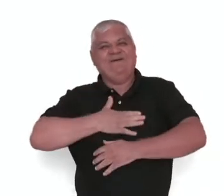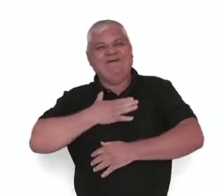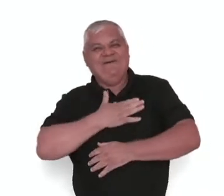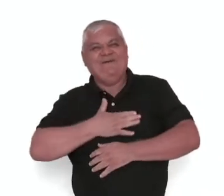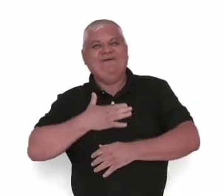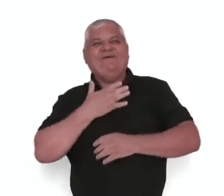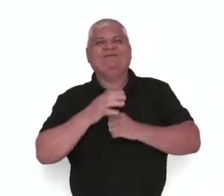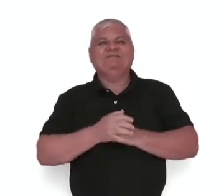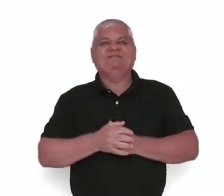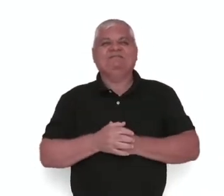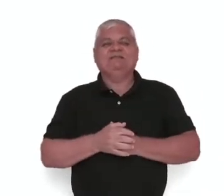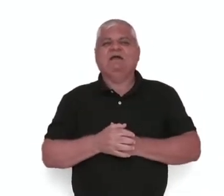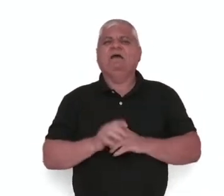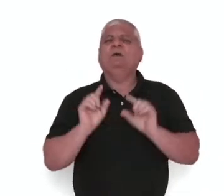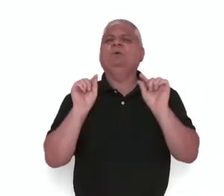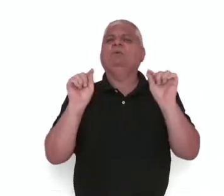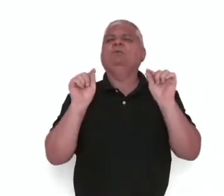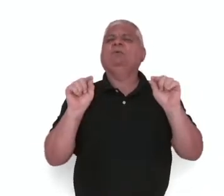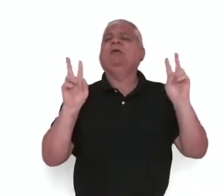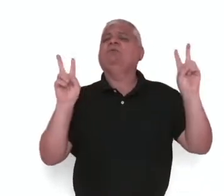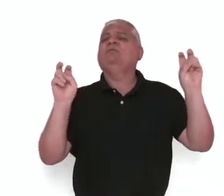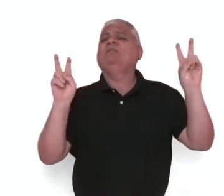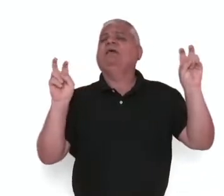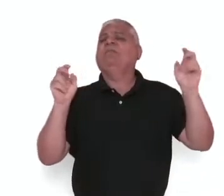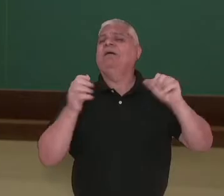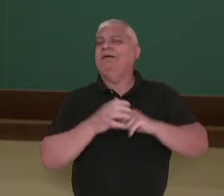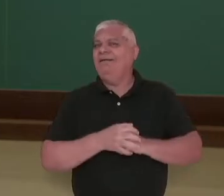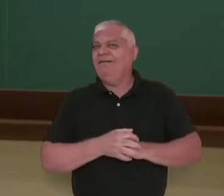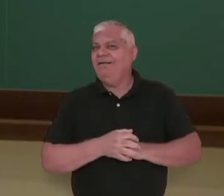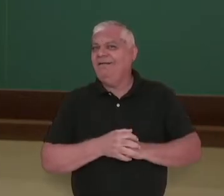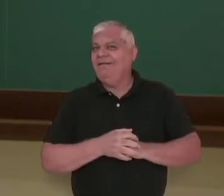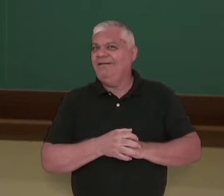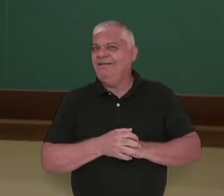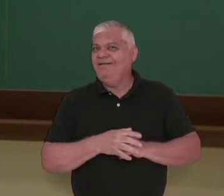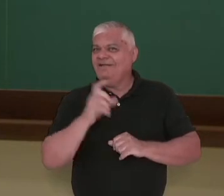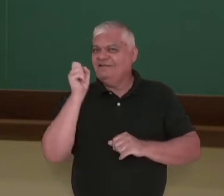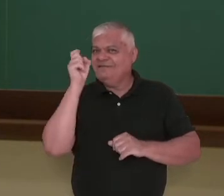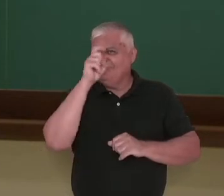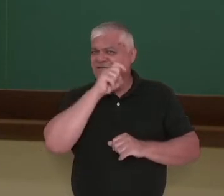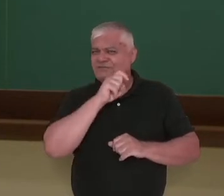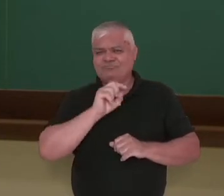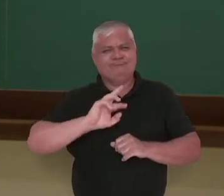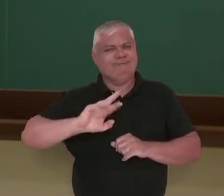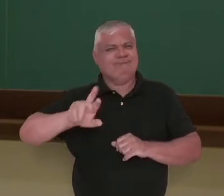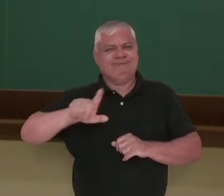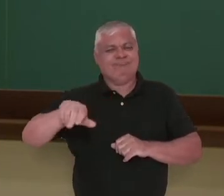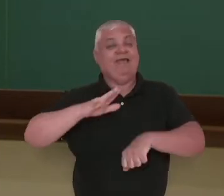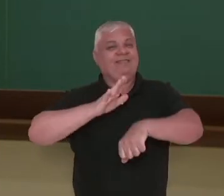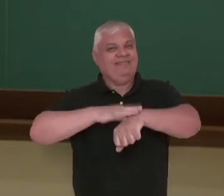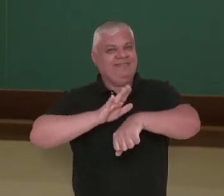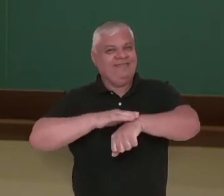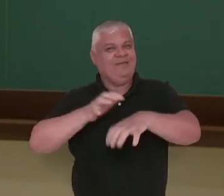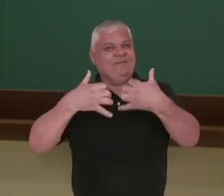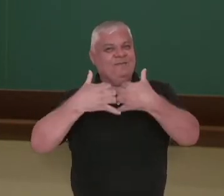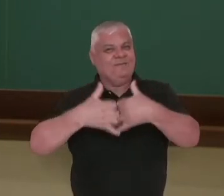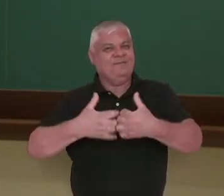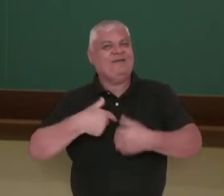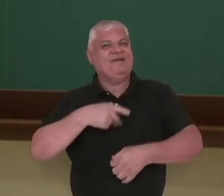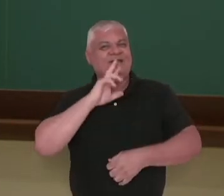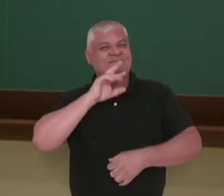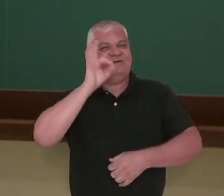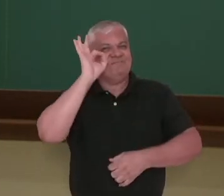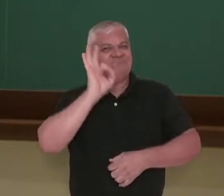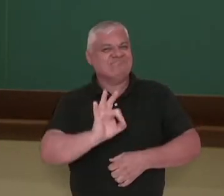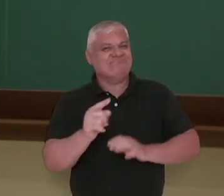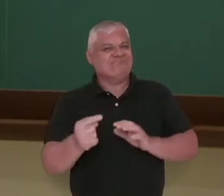gostava. Qual é o tema do depoimento? Não tá difícil, né? Um tempinho aí para vocês acertarem já de